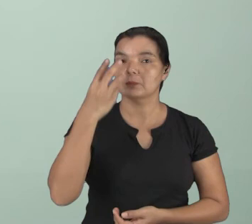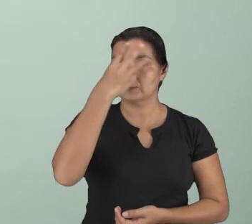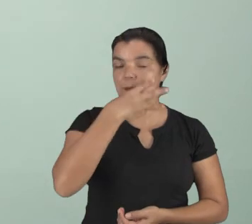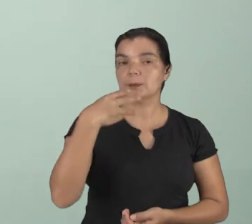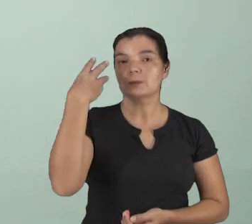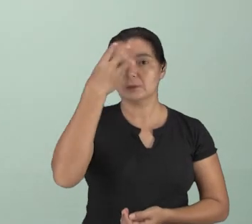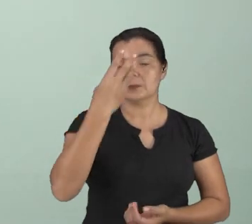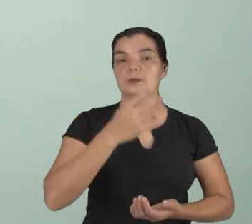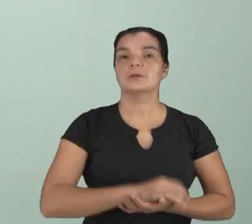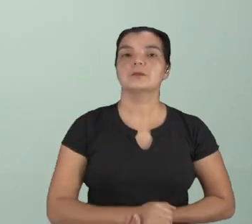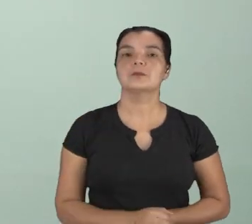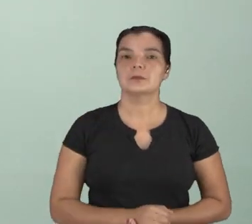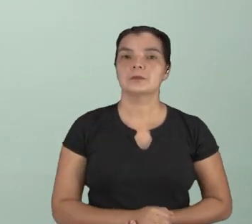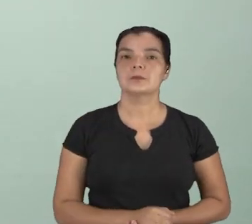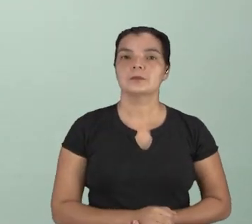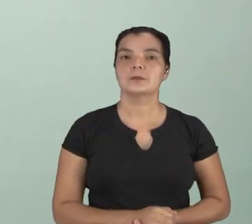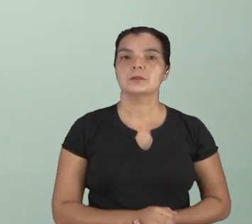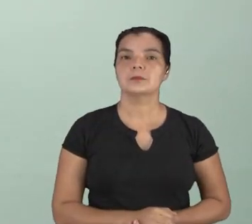3 horas.